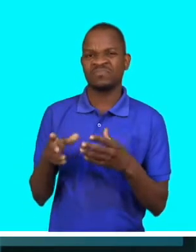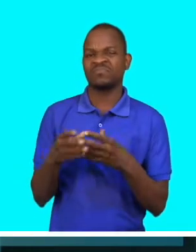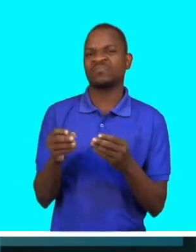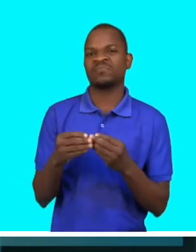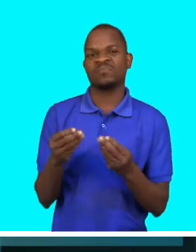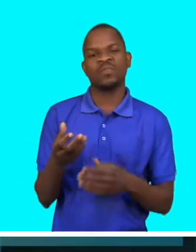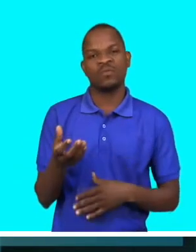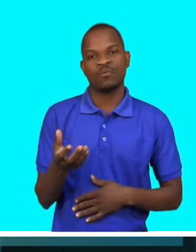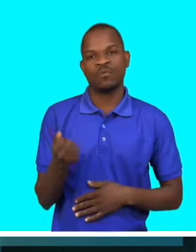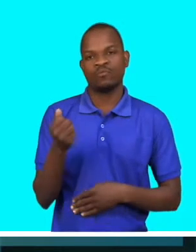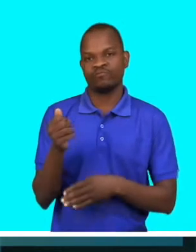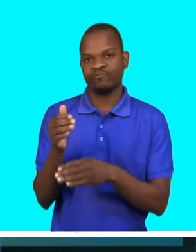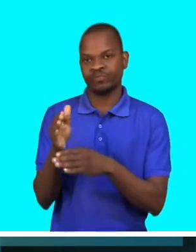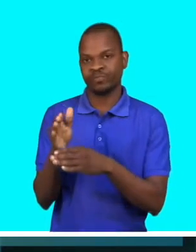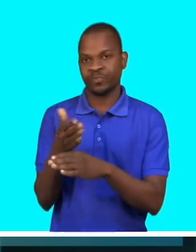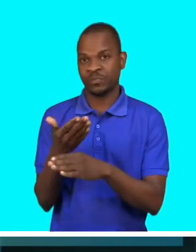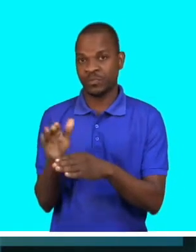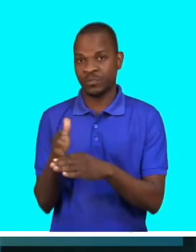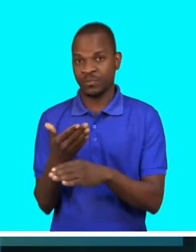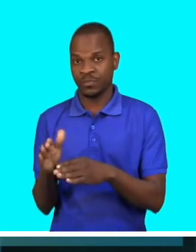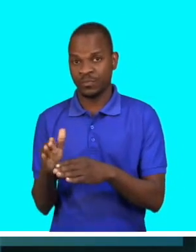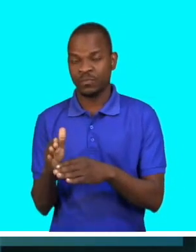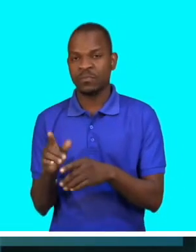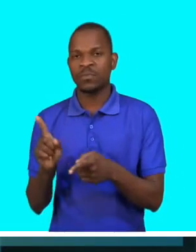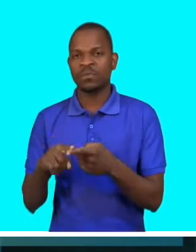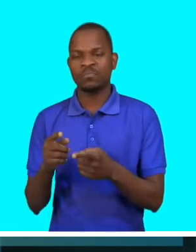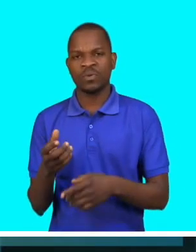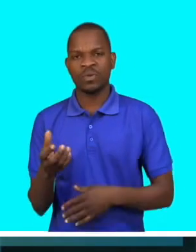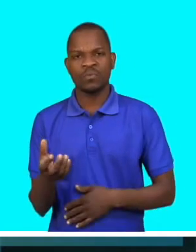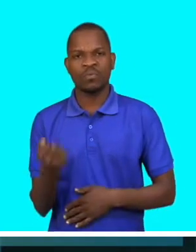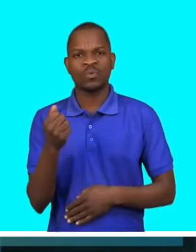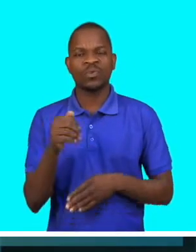de usar o pincel. É possível também usar